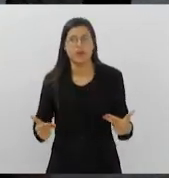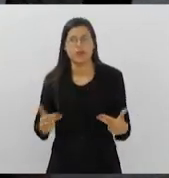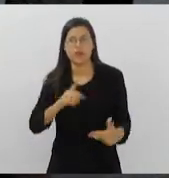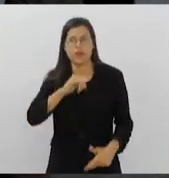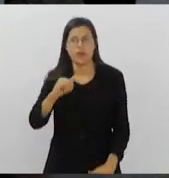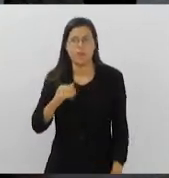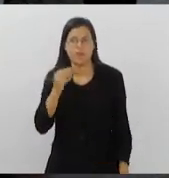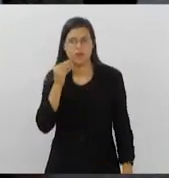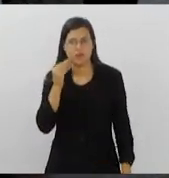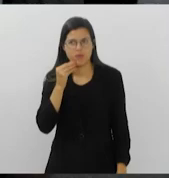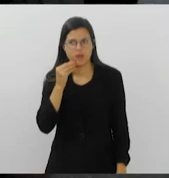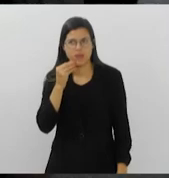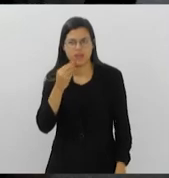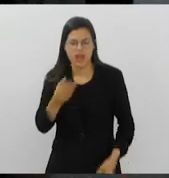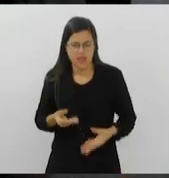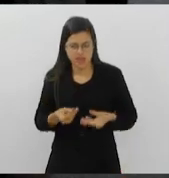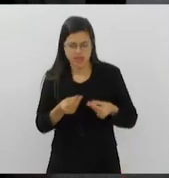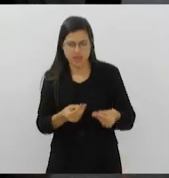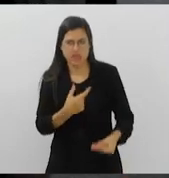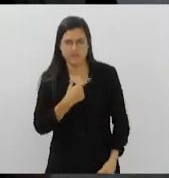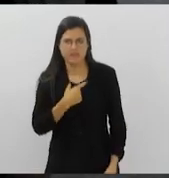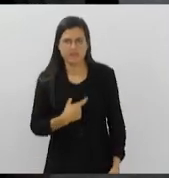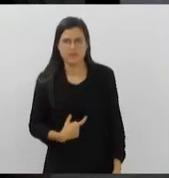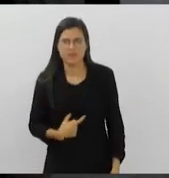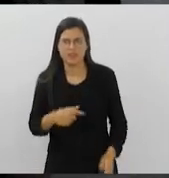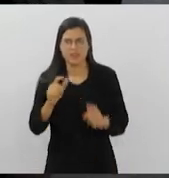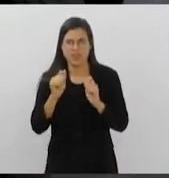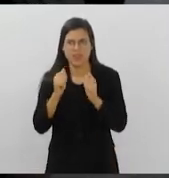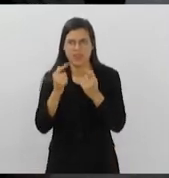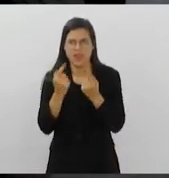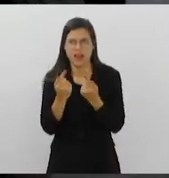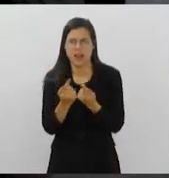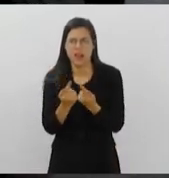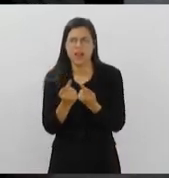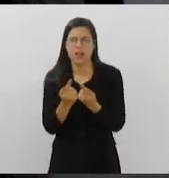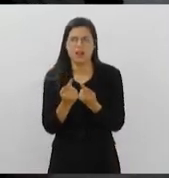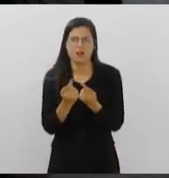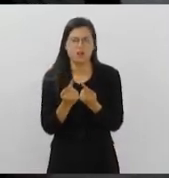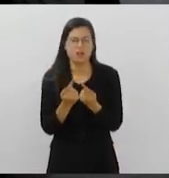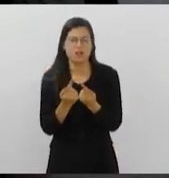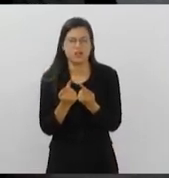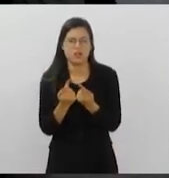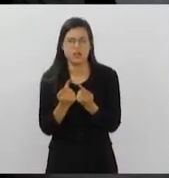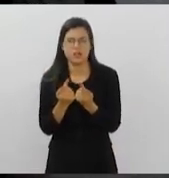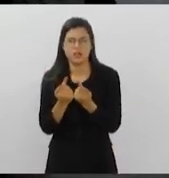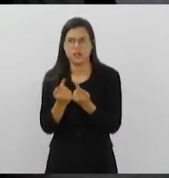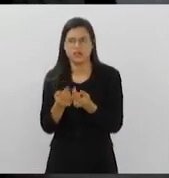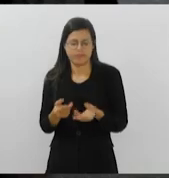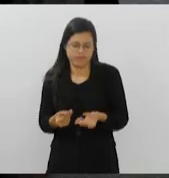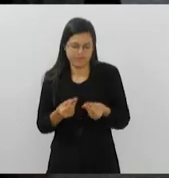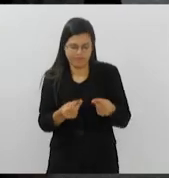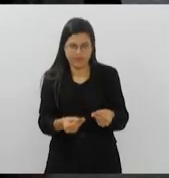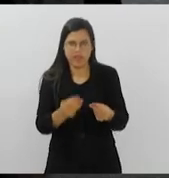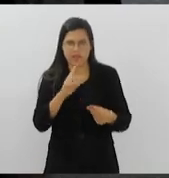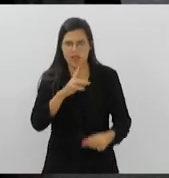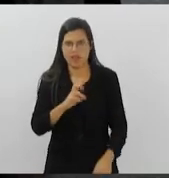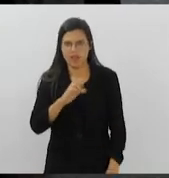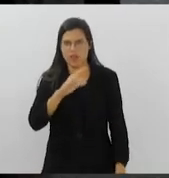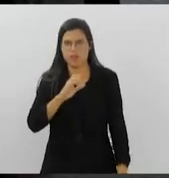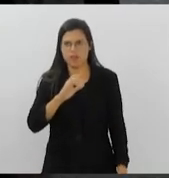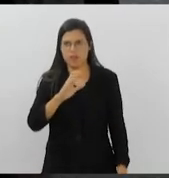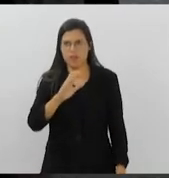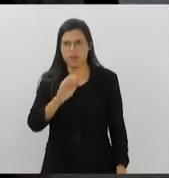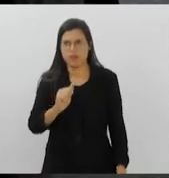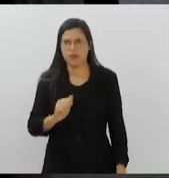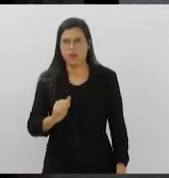aproveitar a entrega dessa honraria que a Assembleia do Rio de Janeiro, em conjunto da a Rebeca para que nós conclamemos